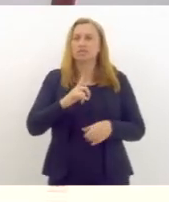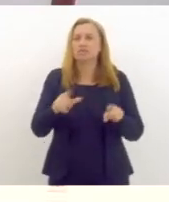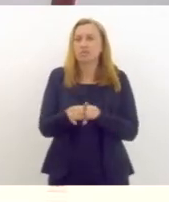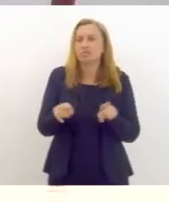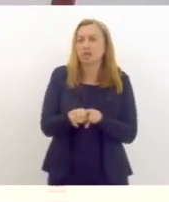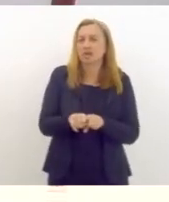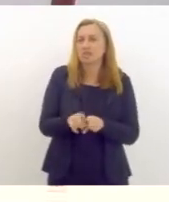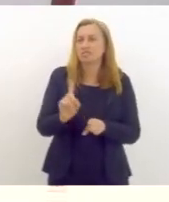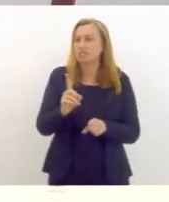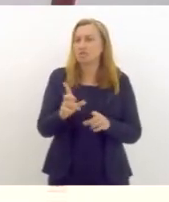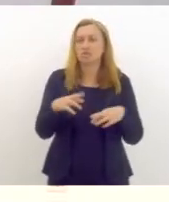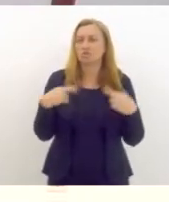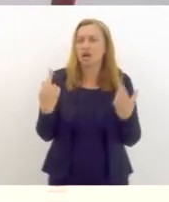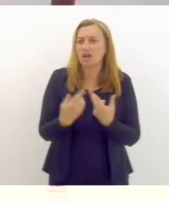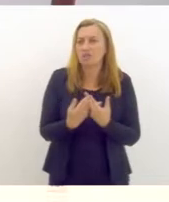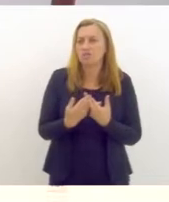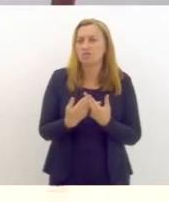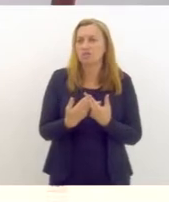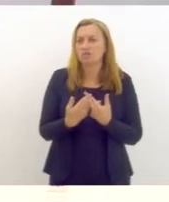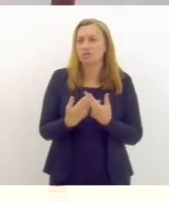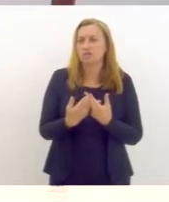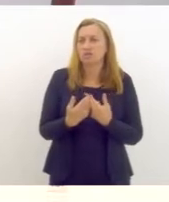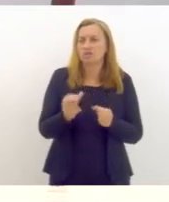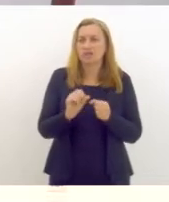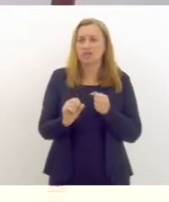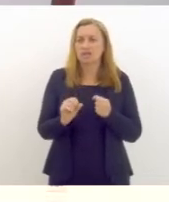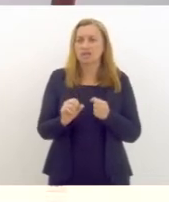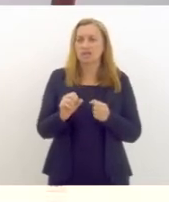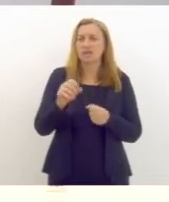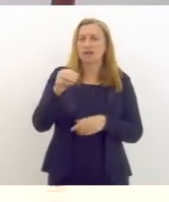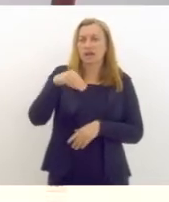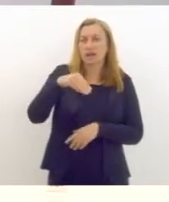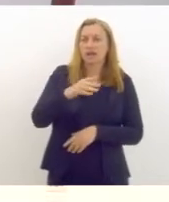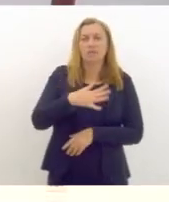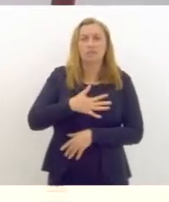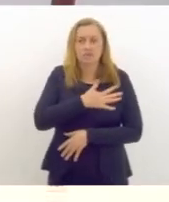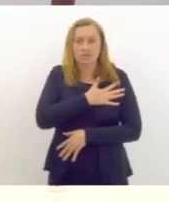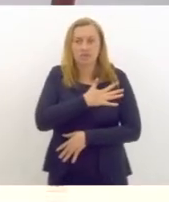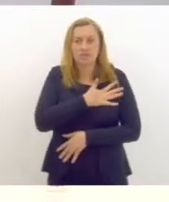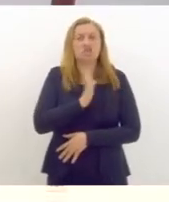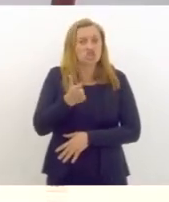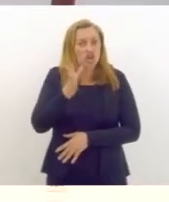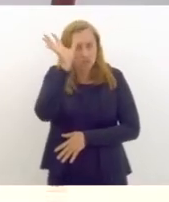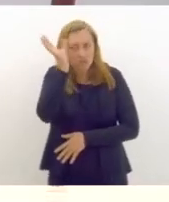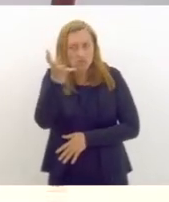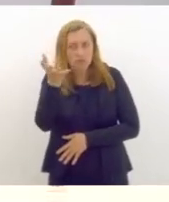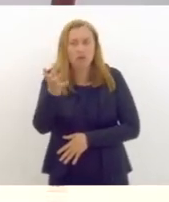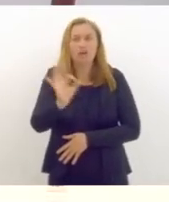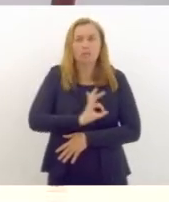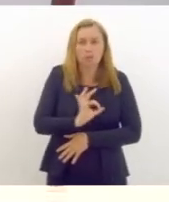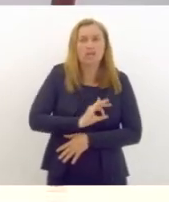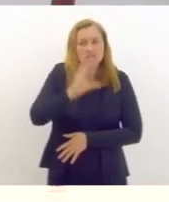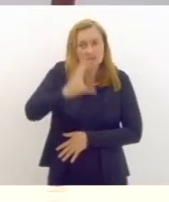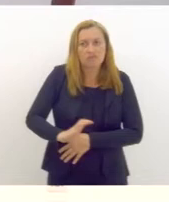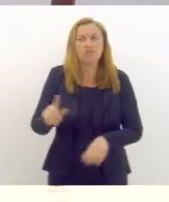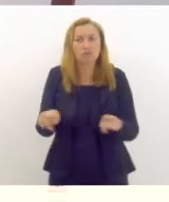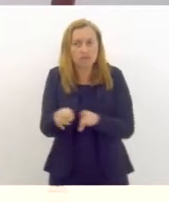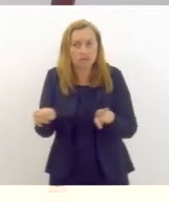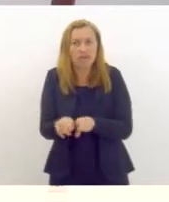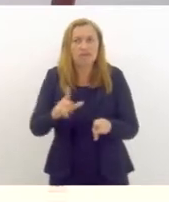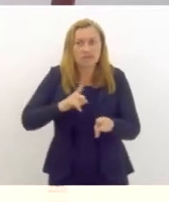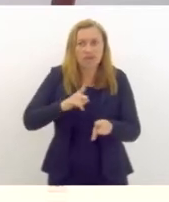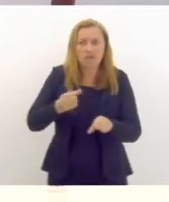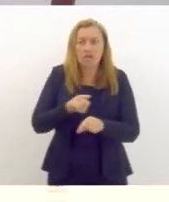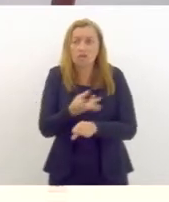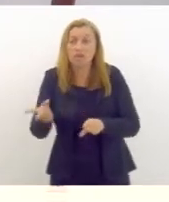da PM a coisa tá resolvida já a seapta muito bem caminhada a polícia civil também tem uma